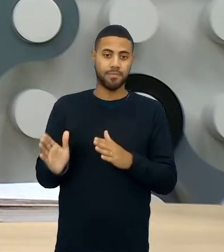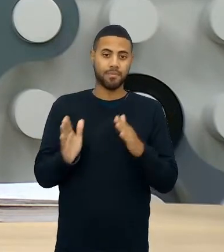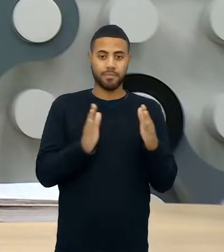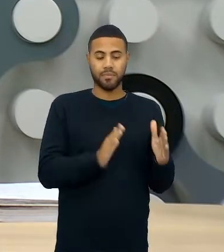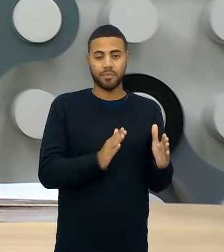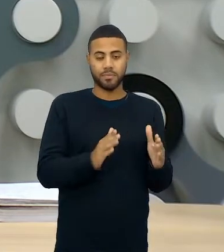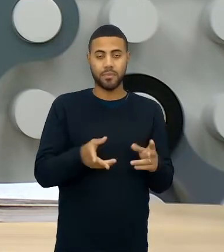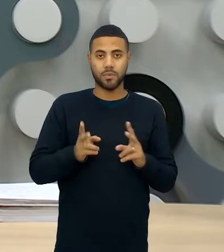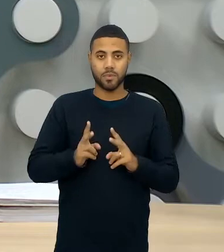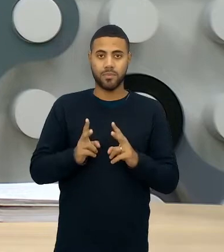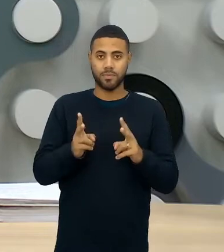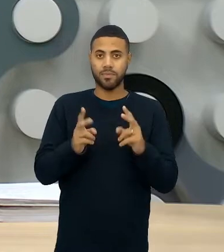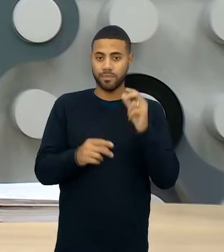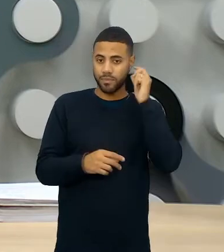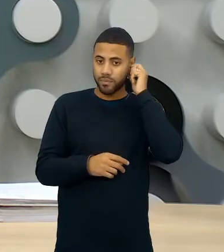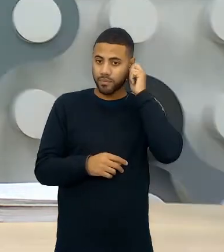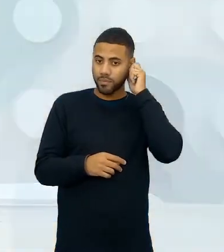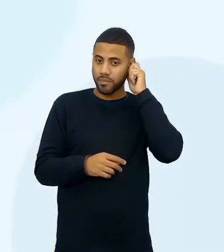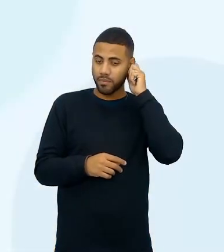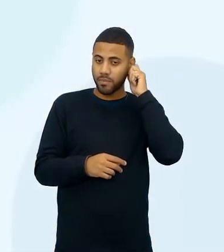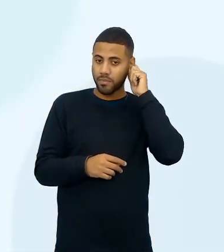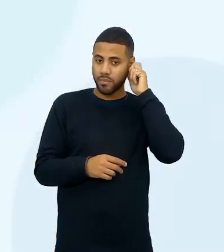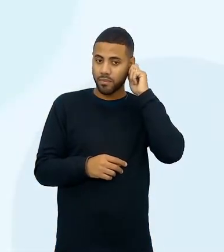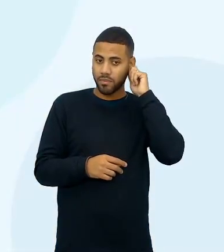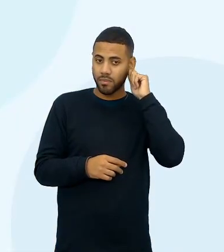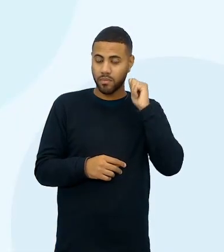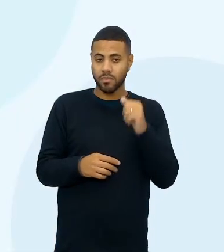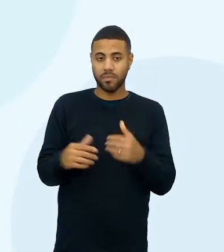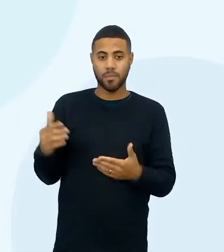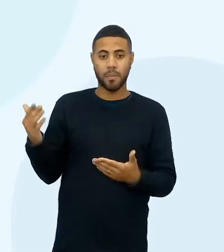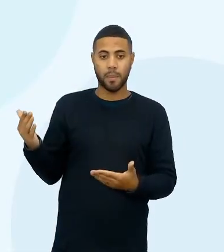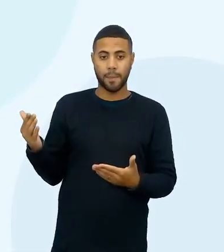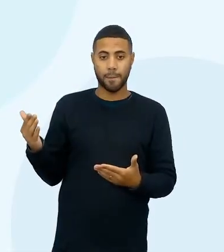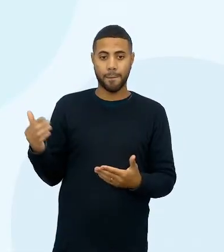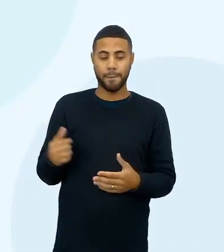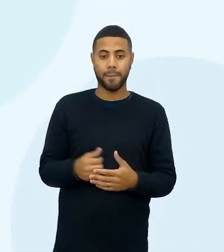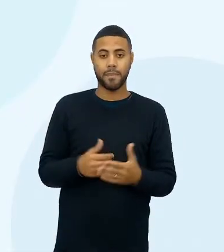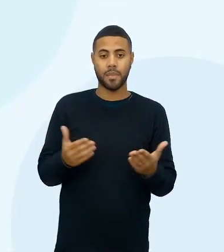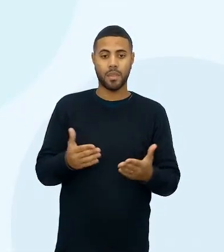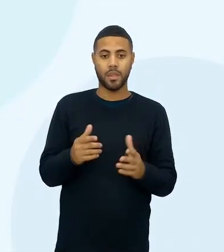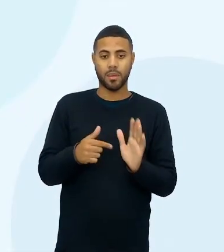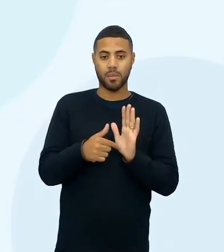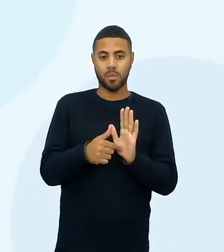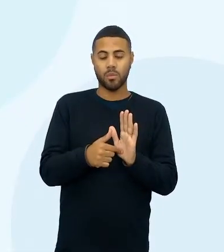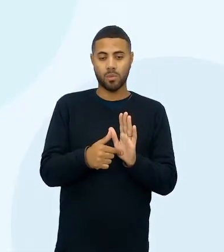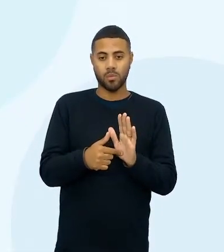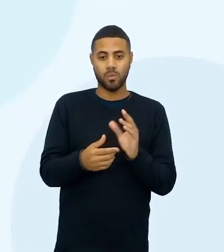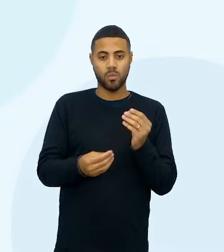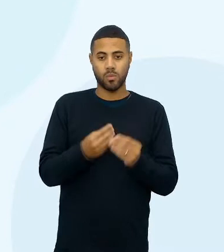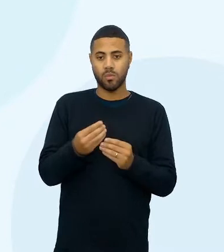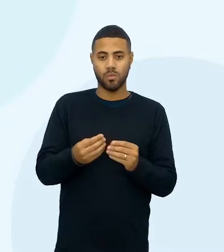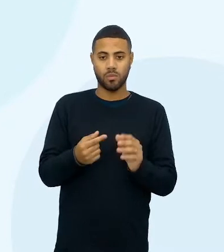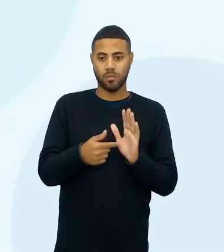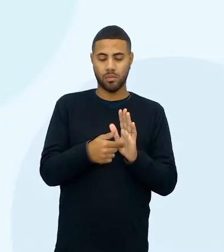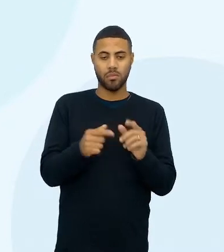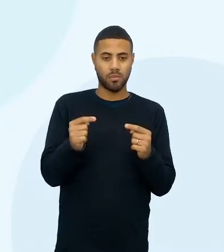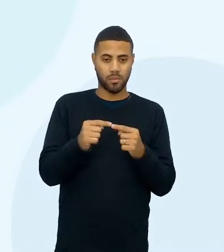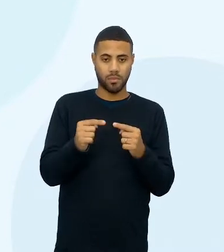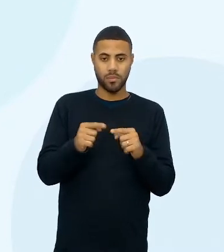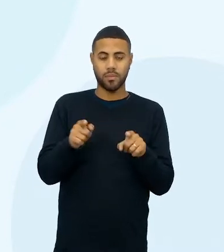Vamos continuar. Esse padrão de consumo aí, ele entra